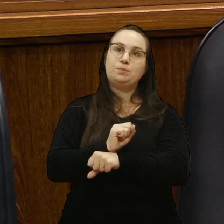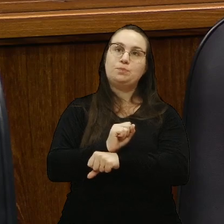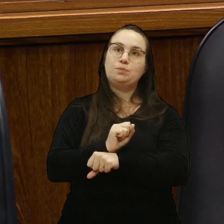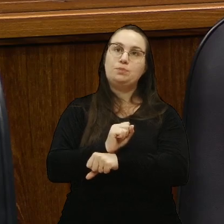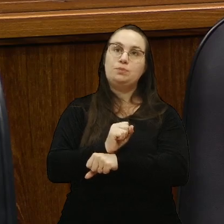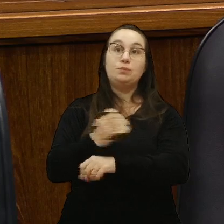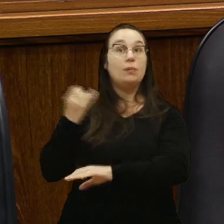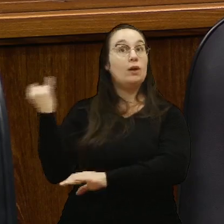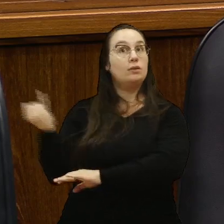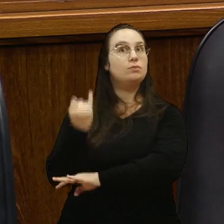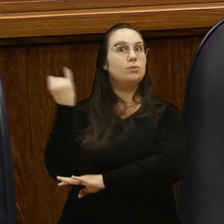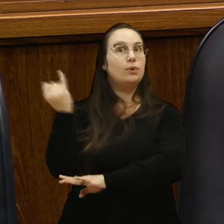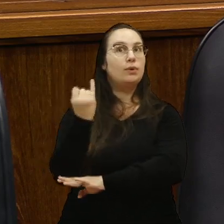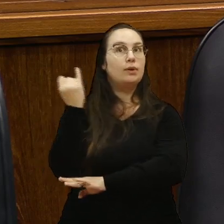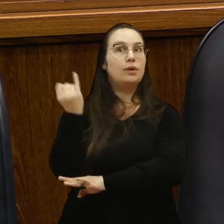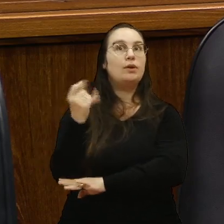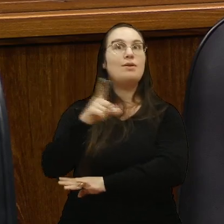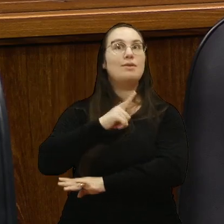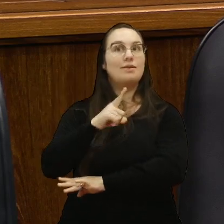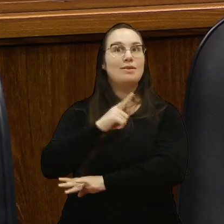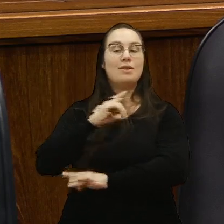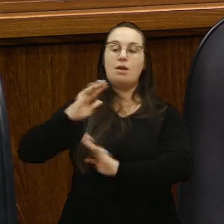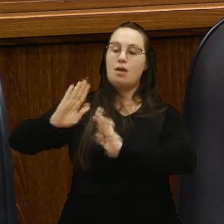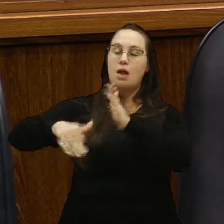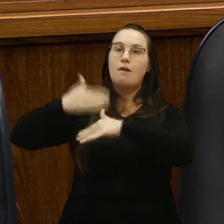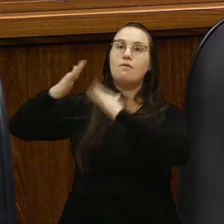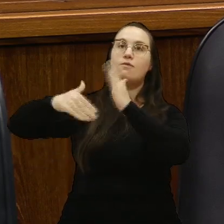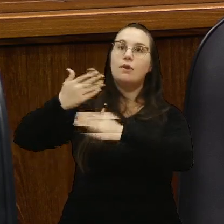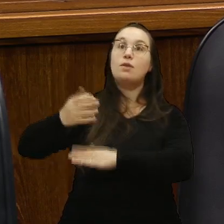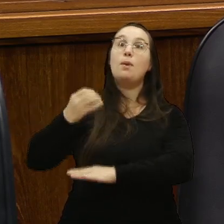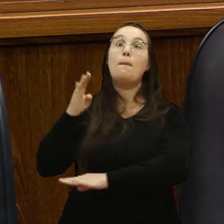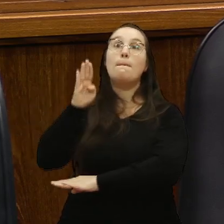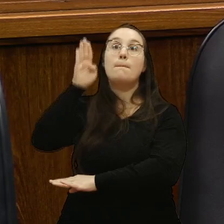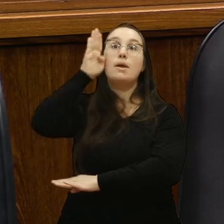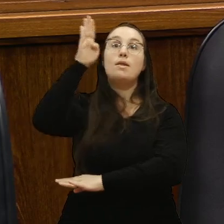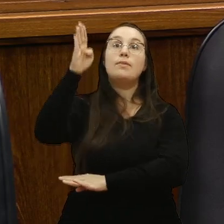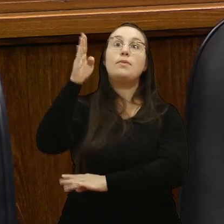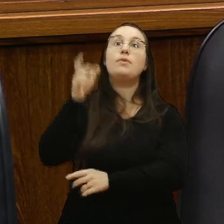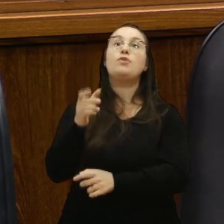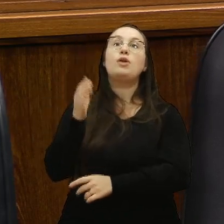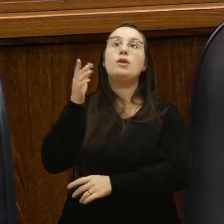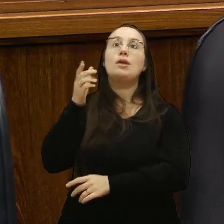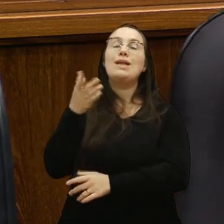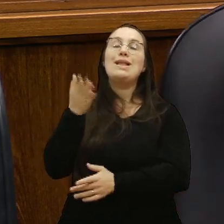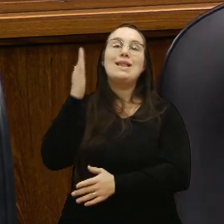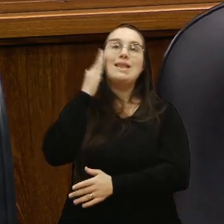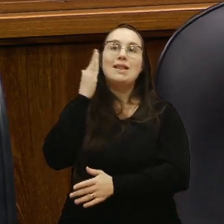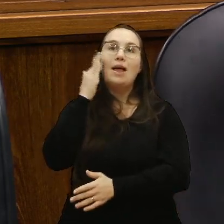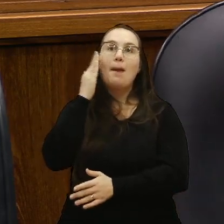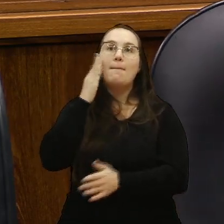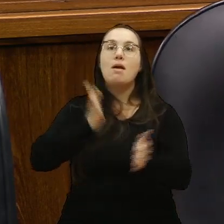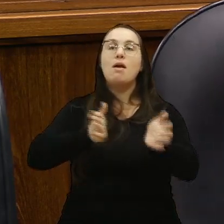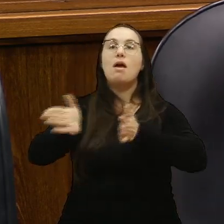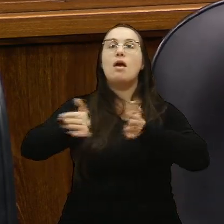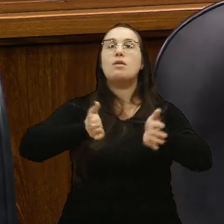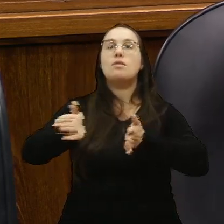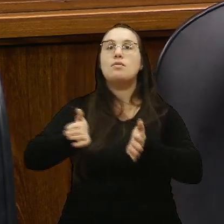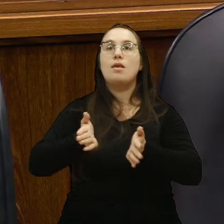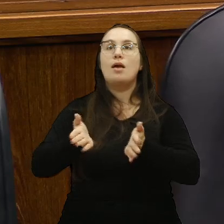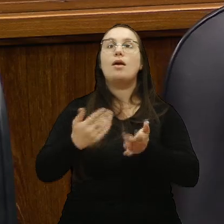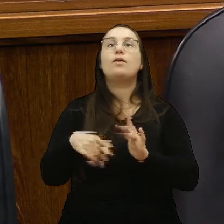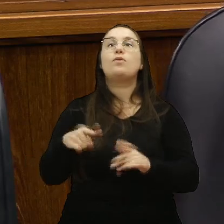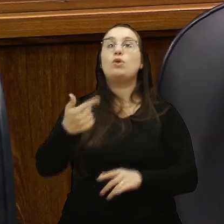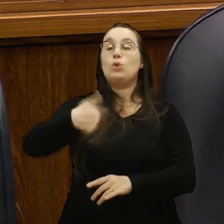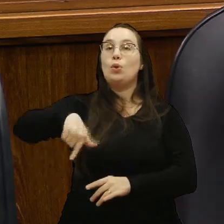é importantíssimo que nós tenhamos esse avanço, principalmente para que as pessoas possam ter cada vez mais acesso. A